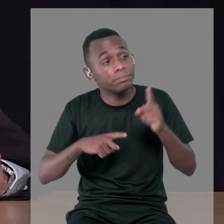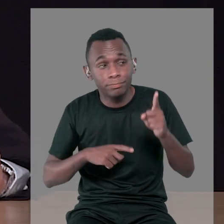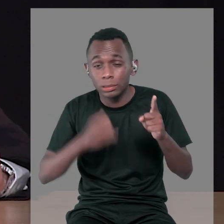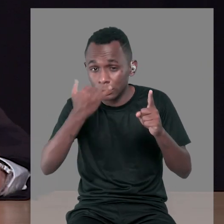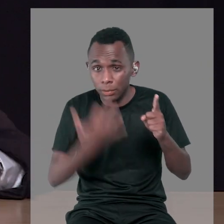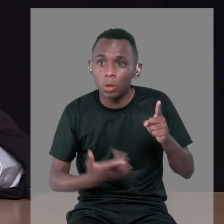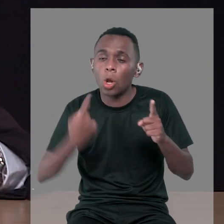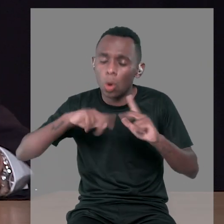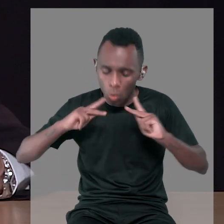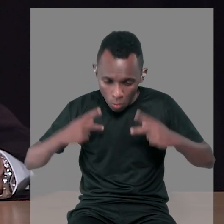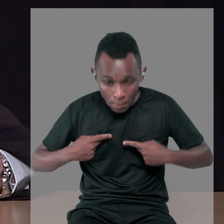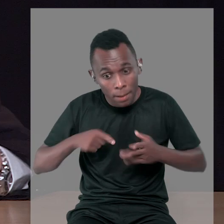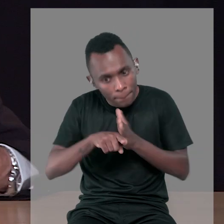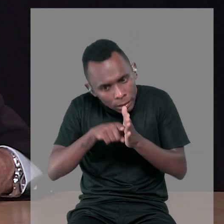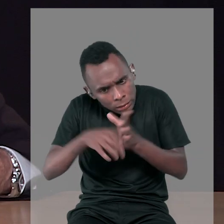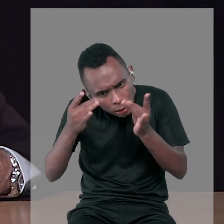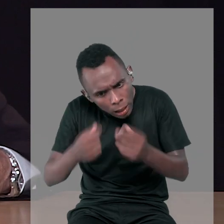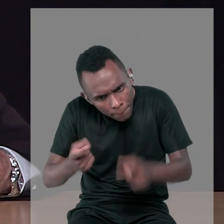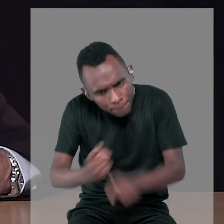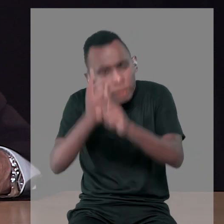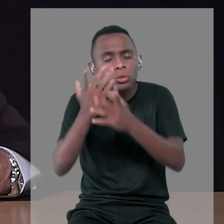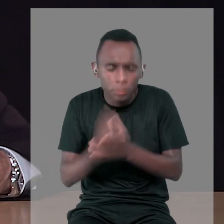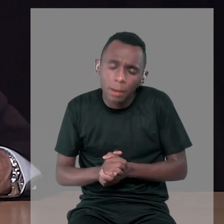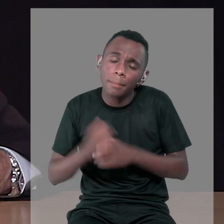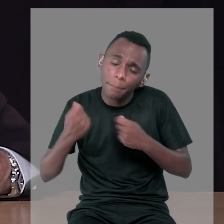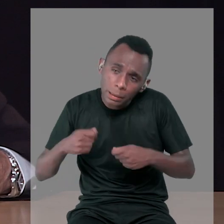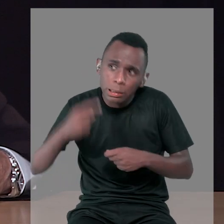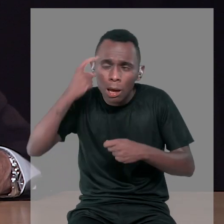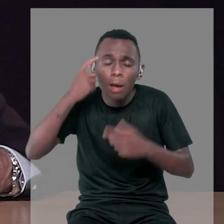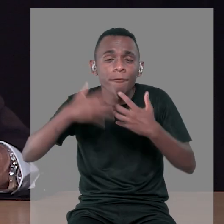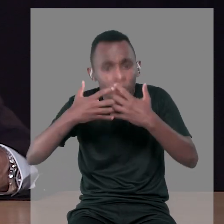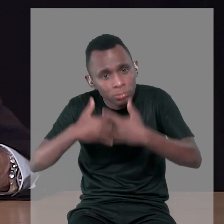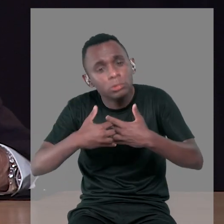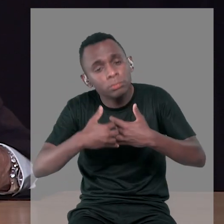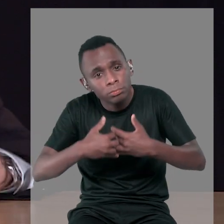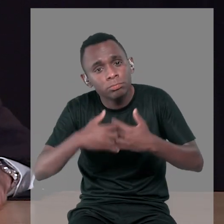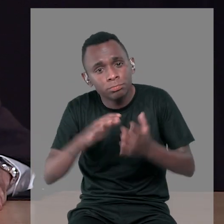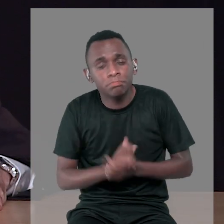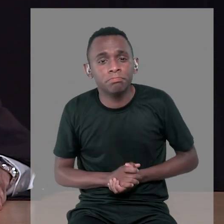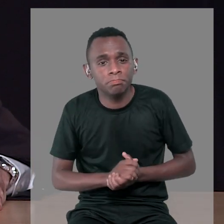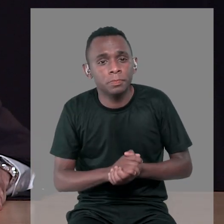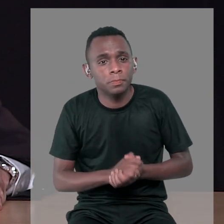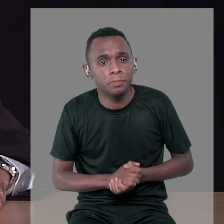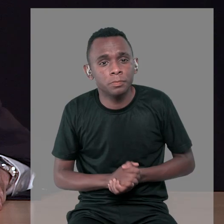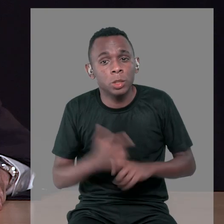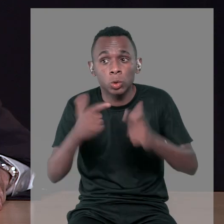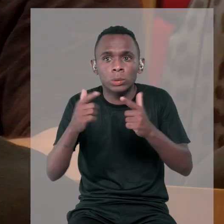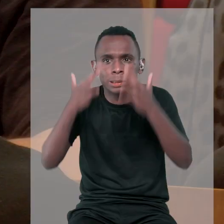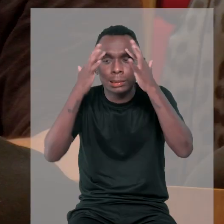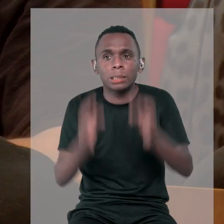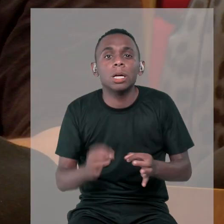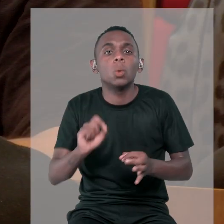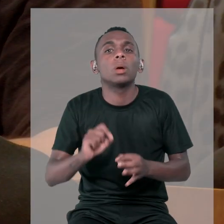pesquisado, a ser inquirido, a ser pensado. Né? Não tem muita certeza de que haja um novo